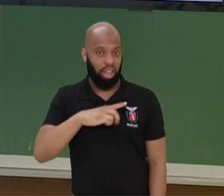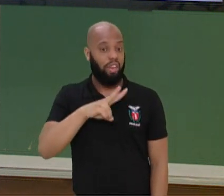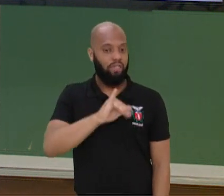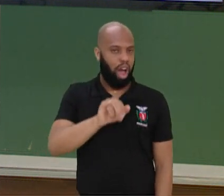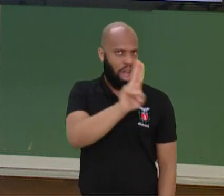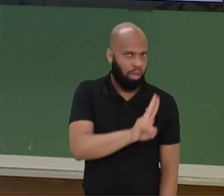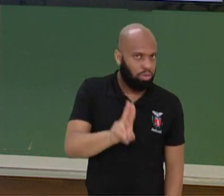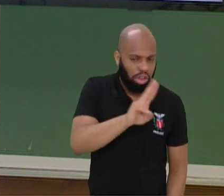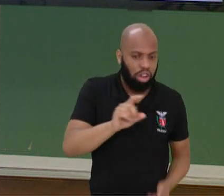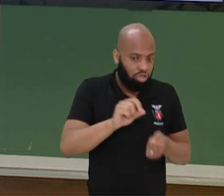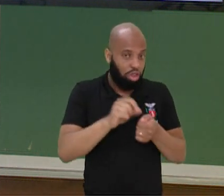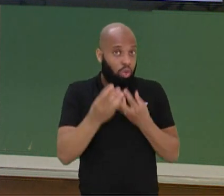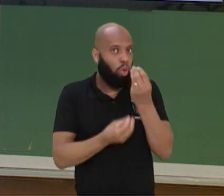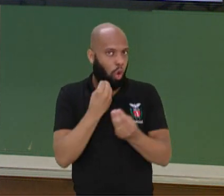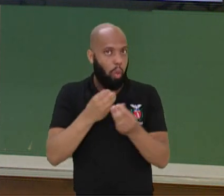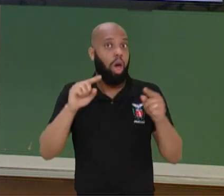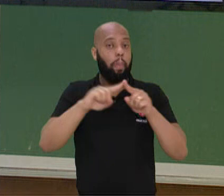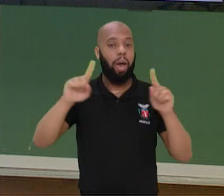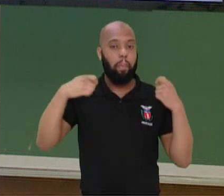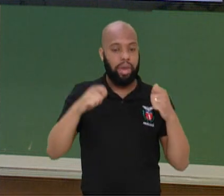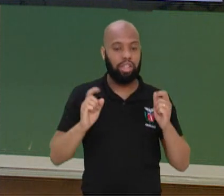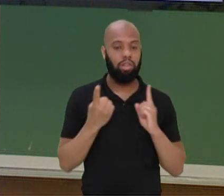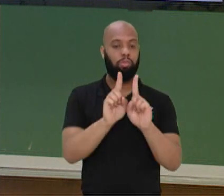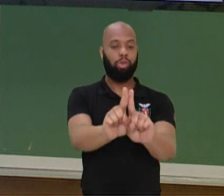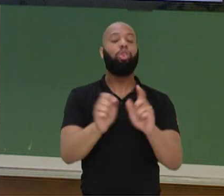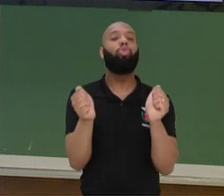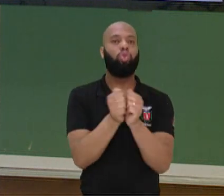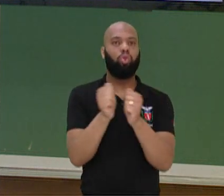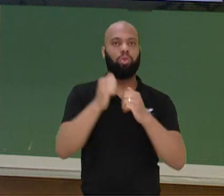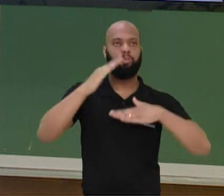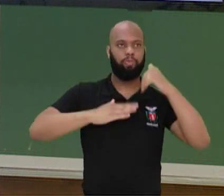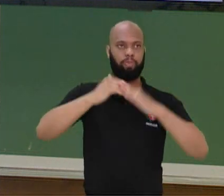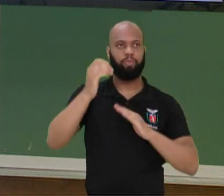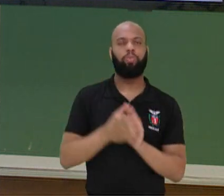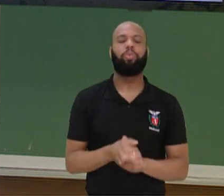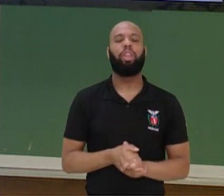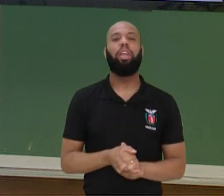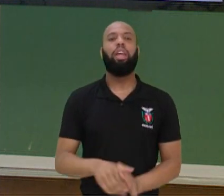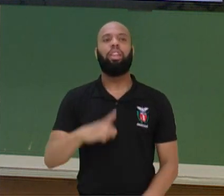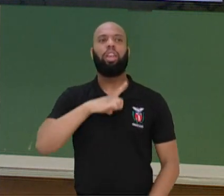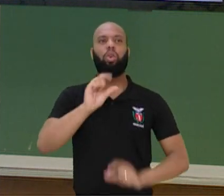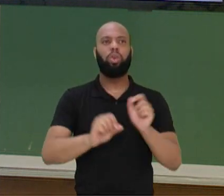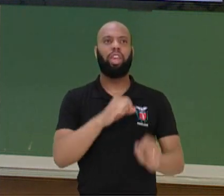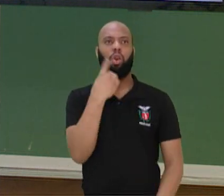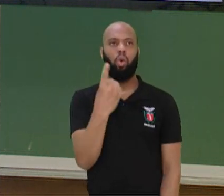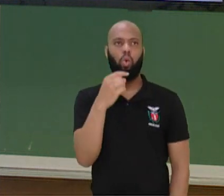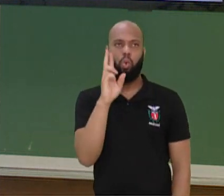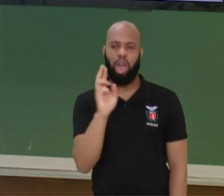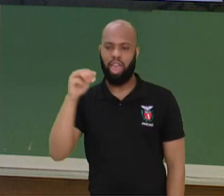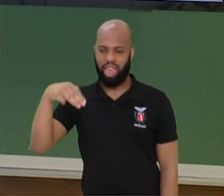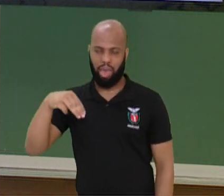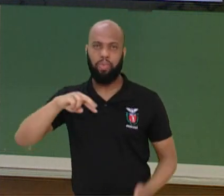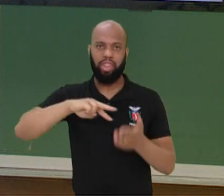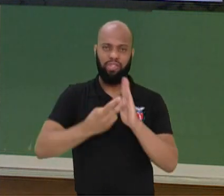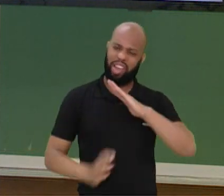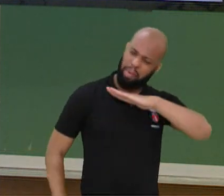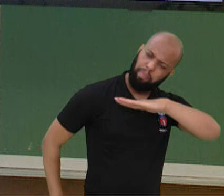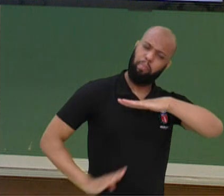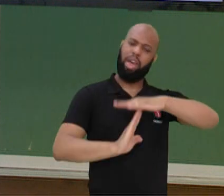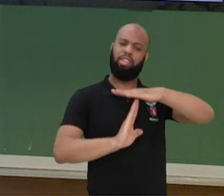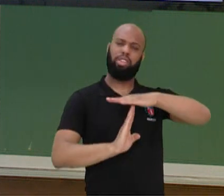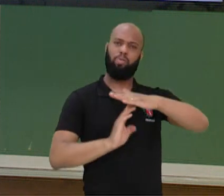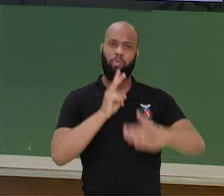como ele é feito. Então, ele significa uma repetição máxima, por isso que é um RM. Força máxima